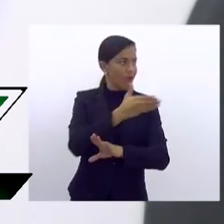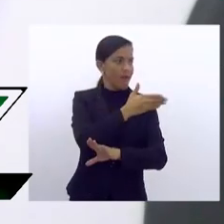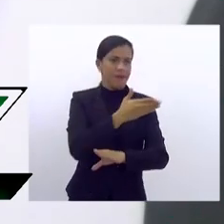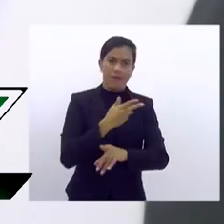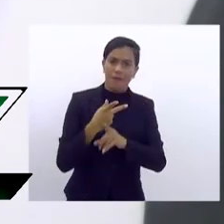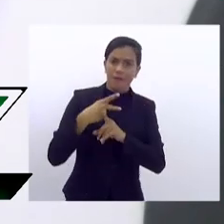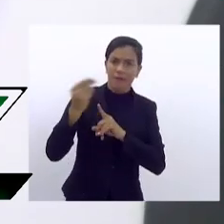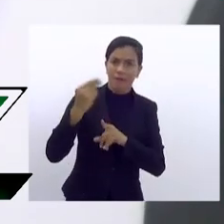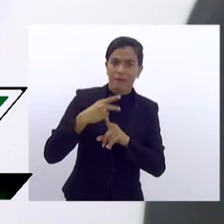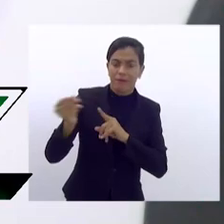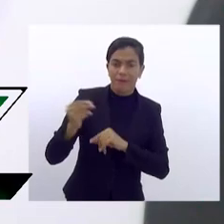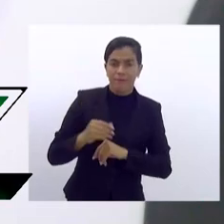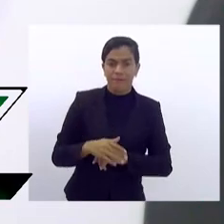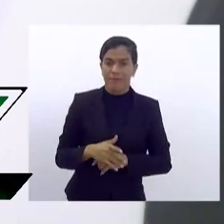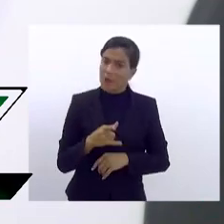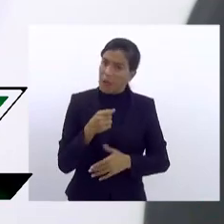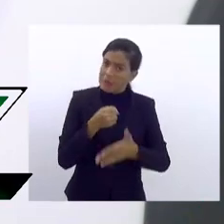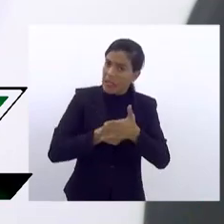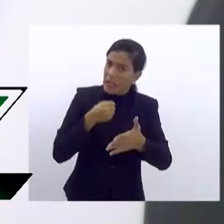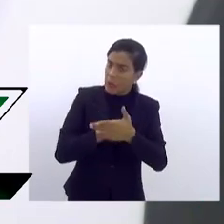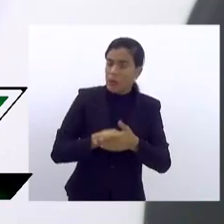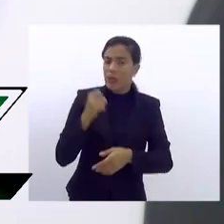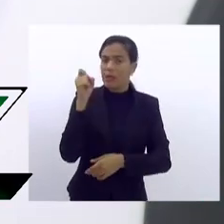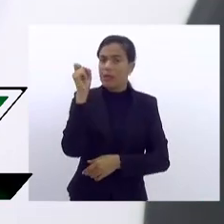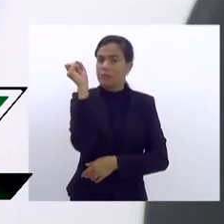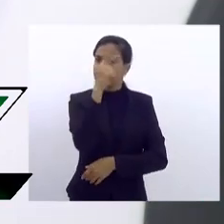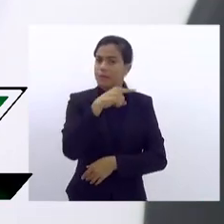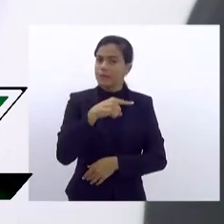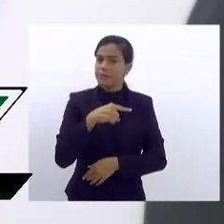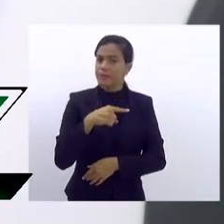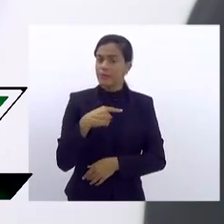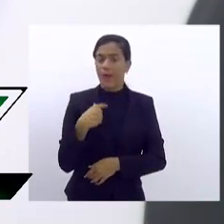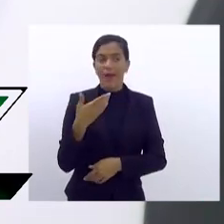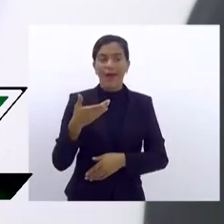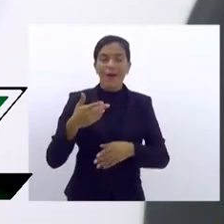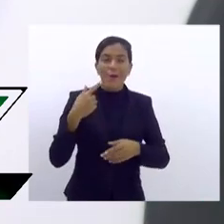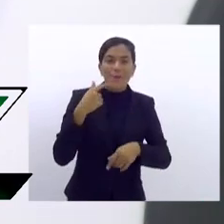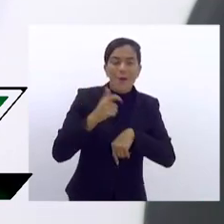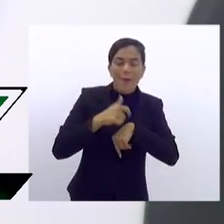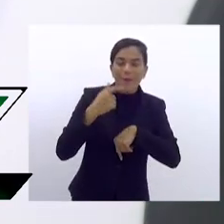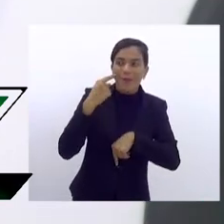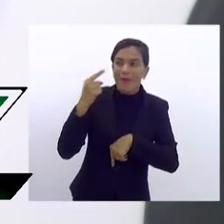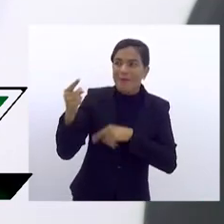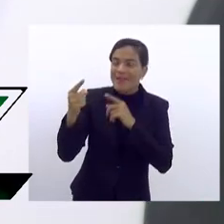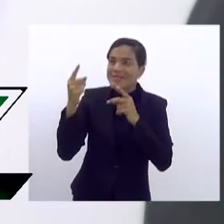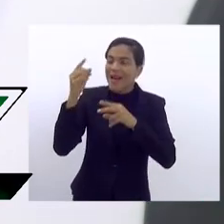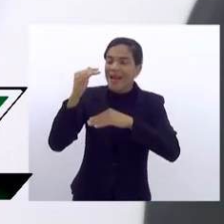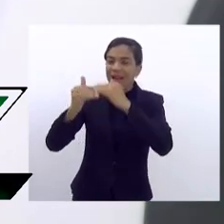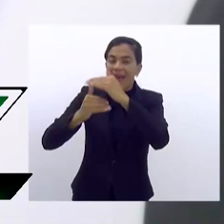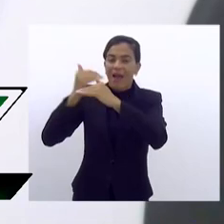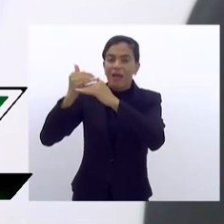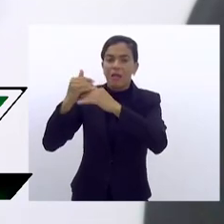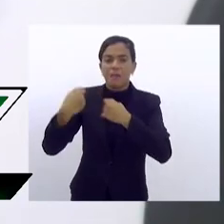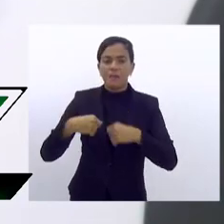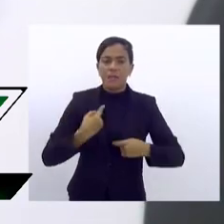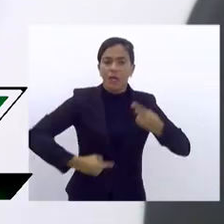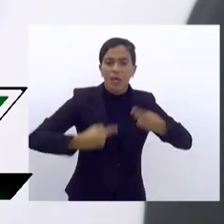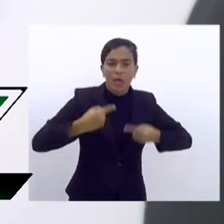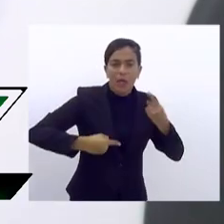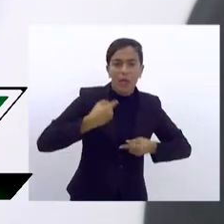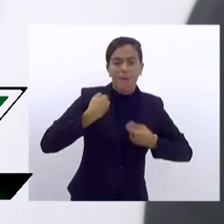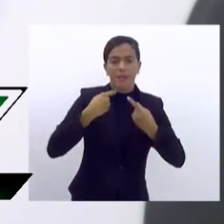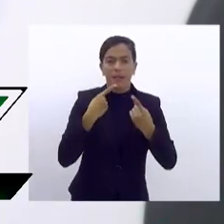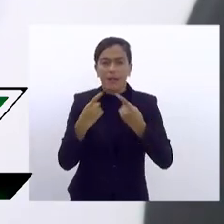essa luta cada vez mais difícil a gente num momento em que vislumbrar avançar precisa se reunir precisa debater precisa